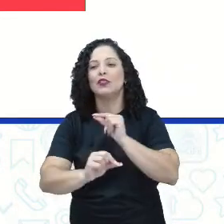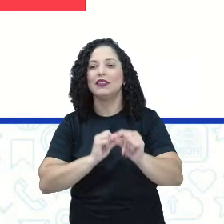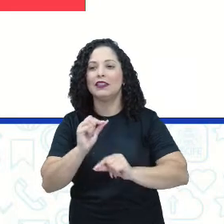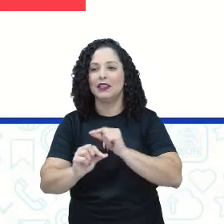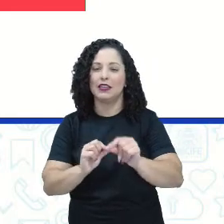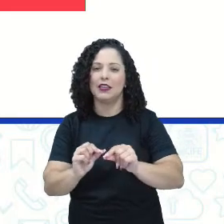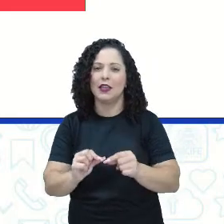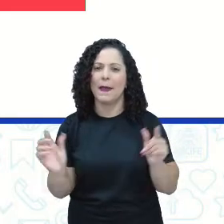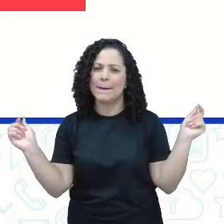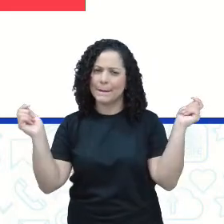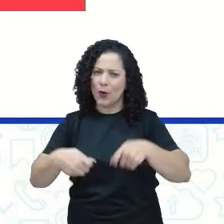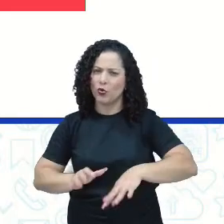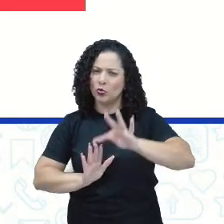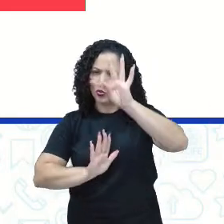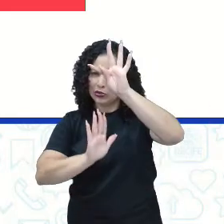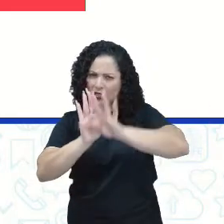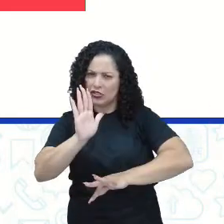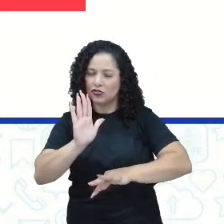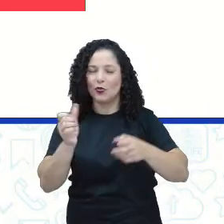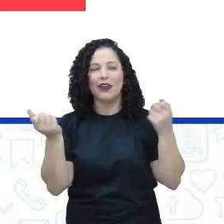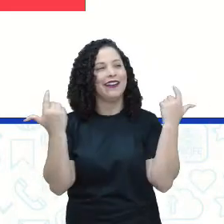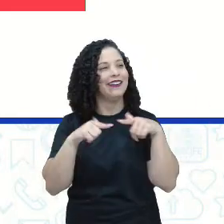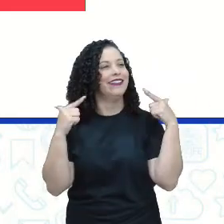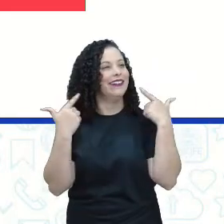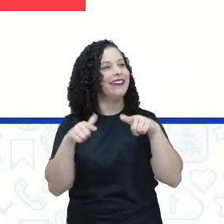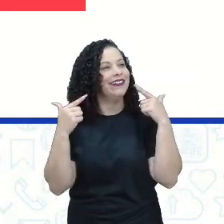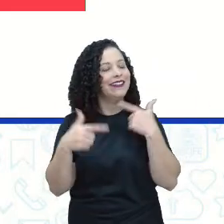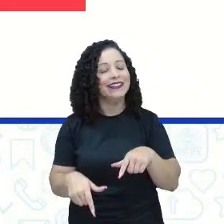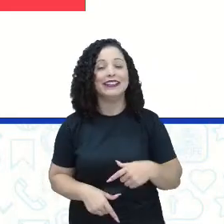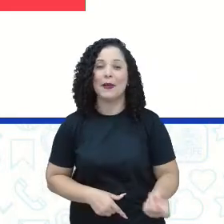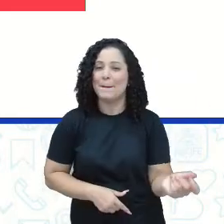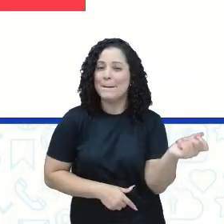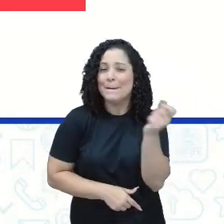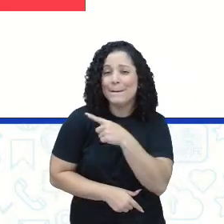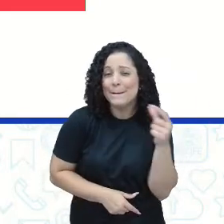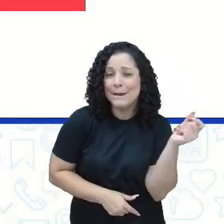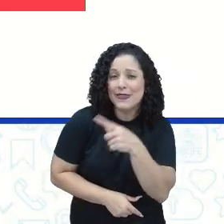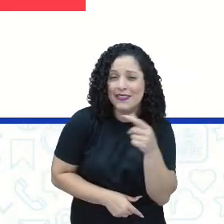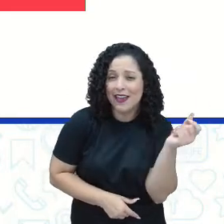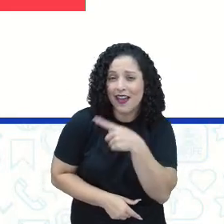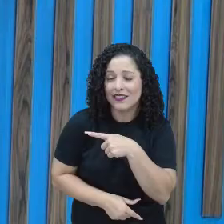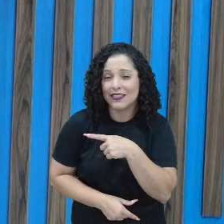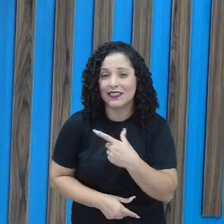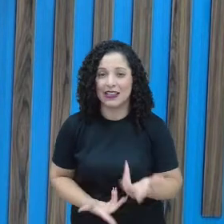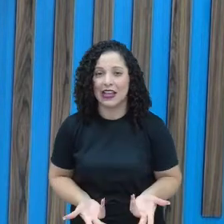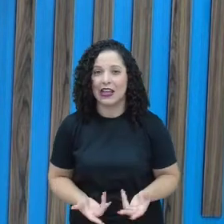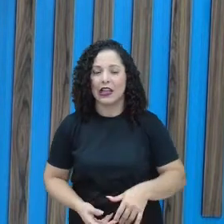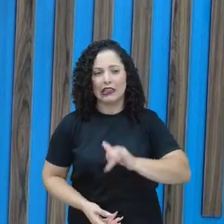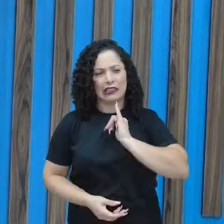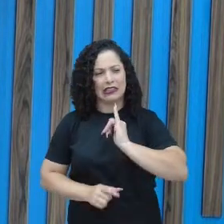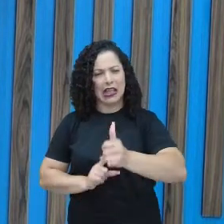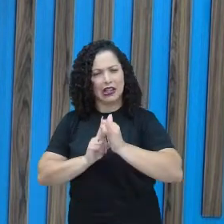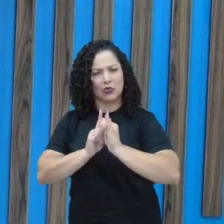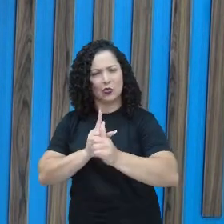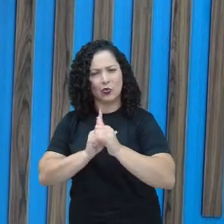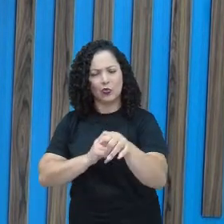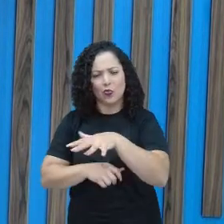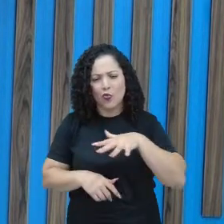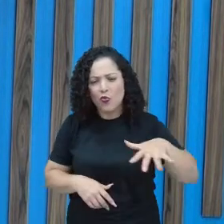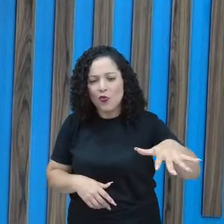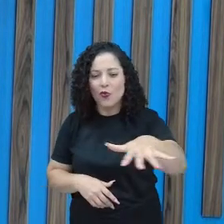Você pode ter um texto cômico, um texto com personagem reviravolta, narrador e